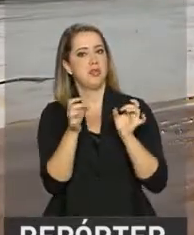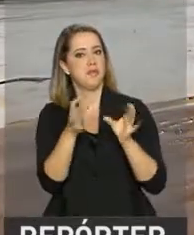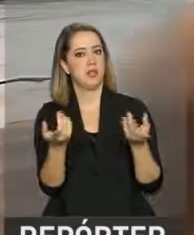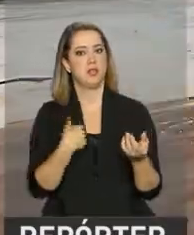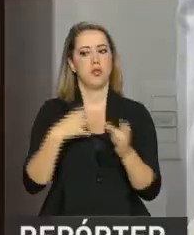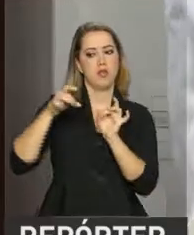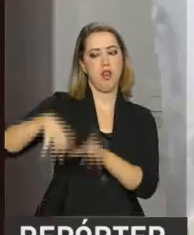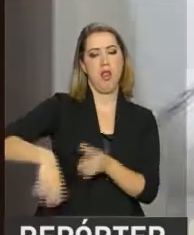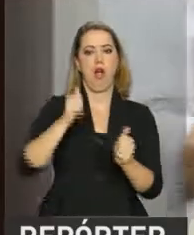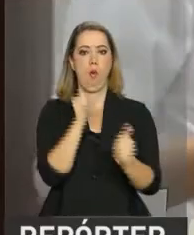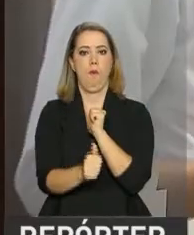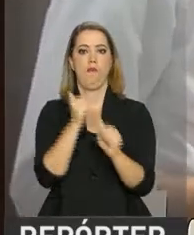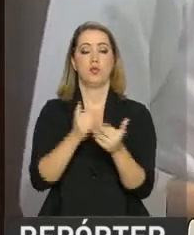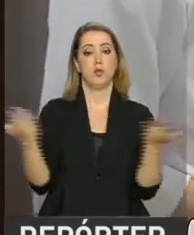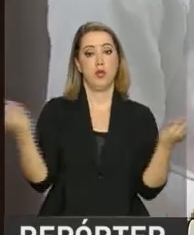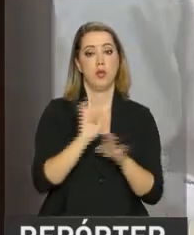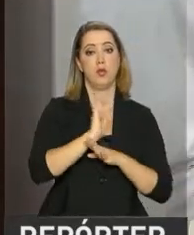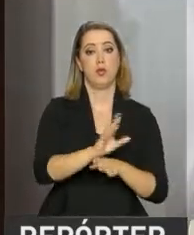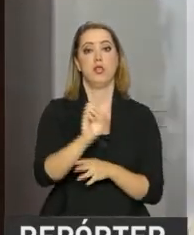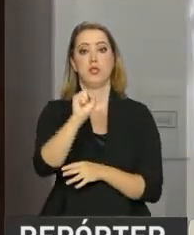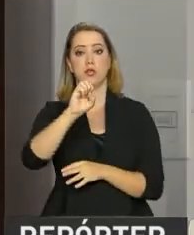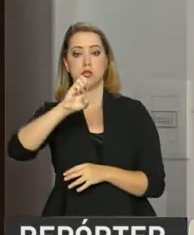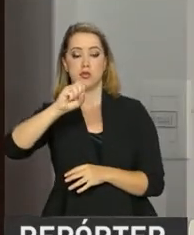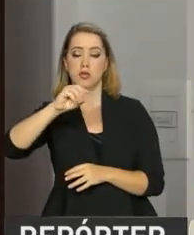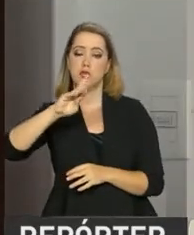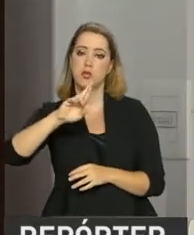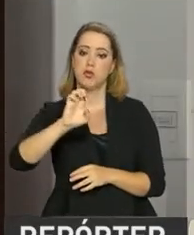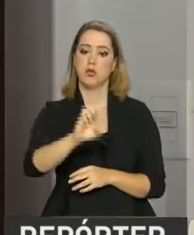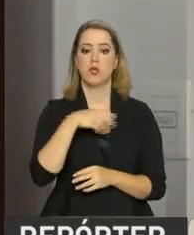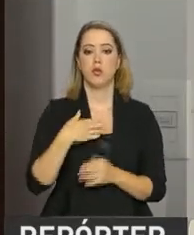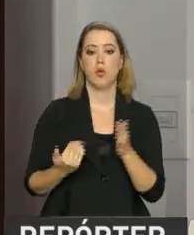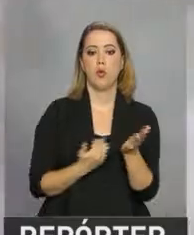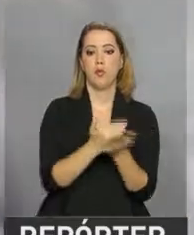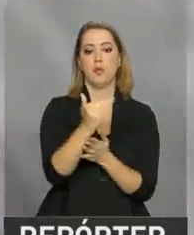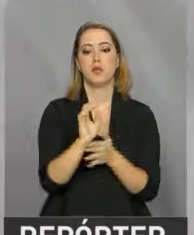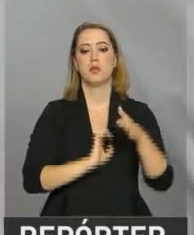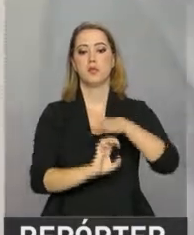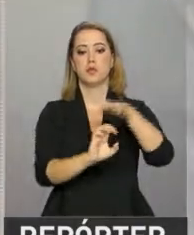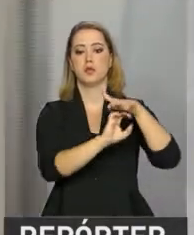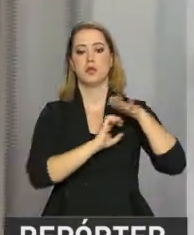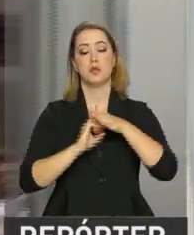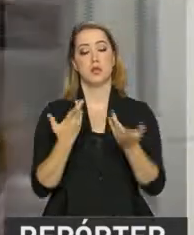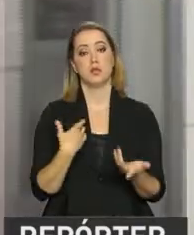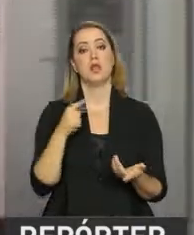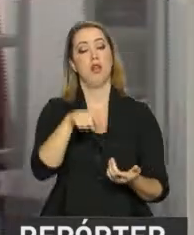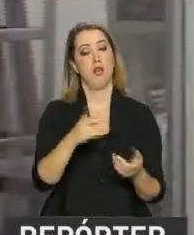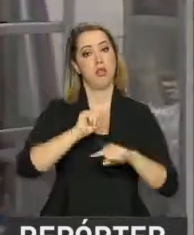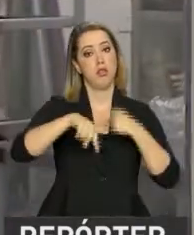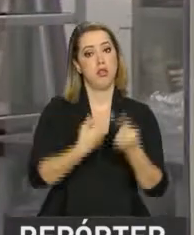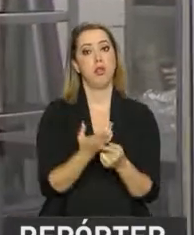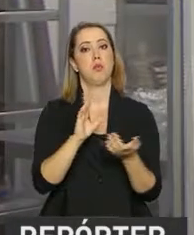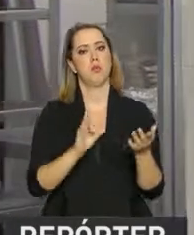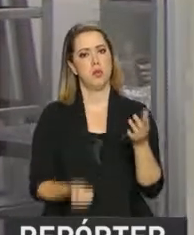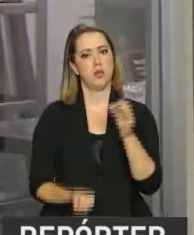largou o futebol e com a ajuda do sebrae se transformou em um empreendedor individual após formalizar alexandre optou